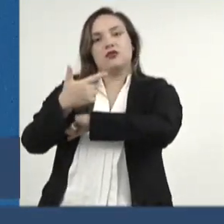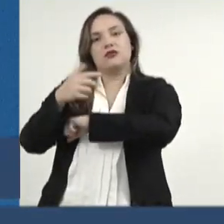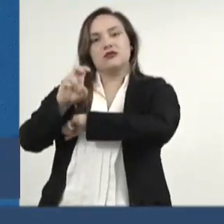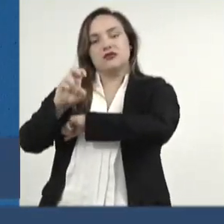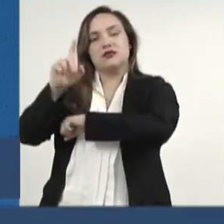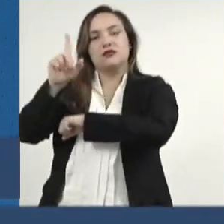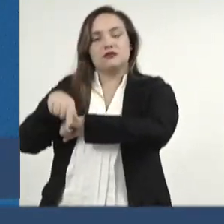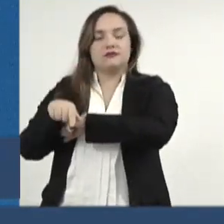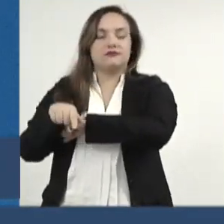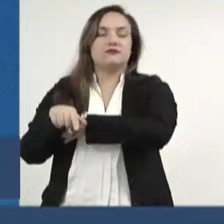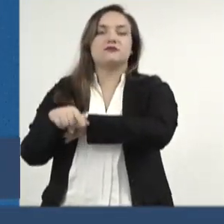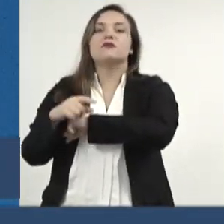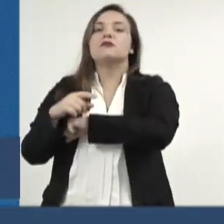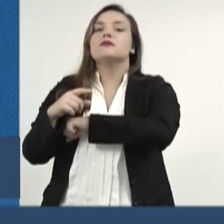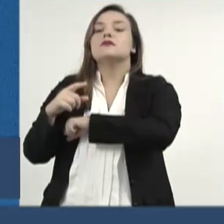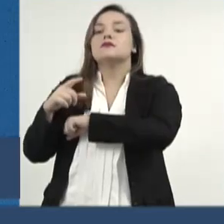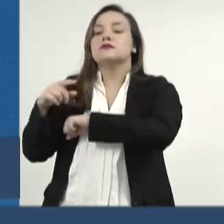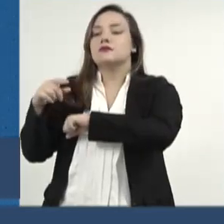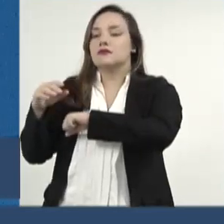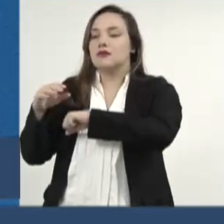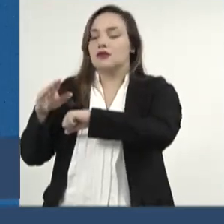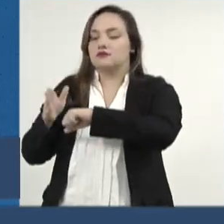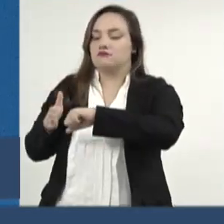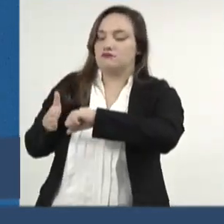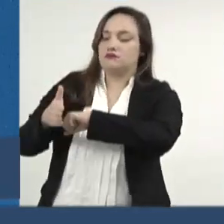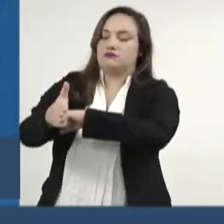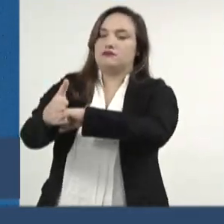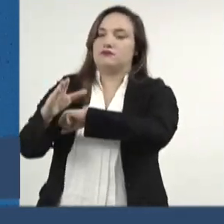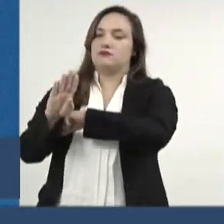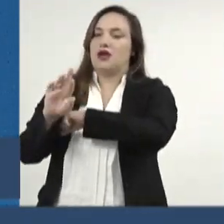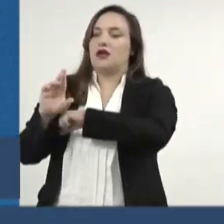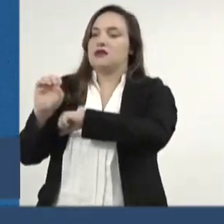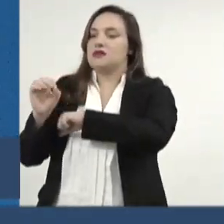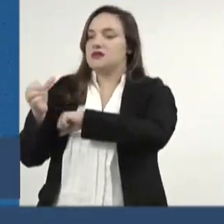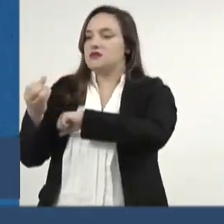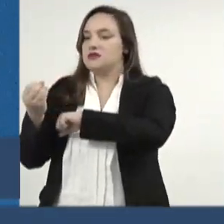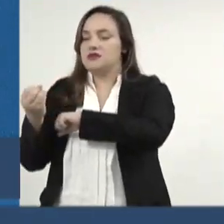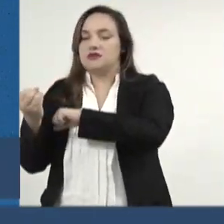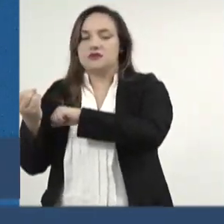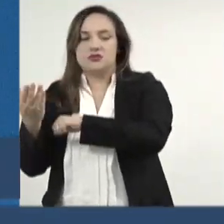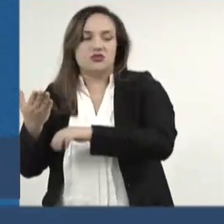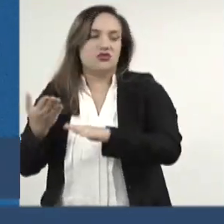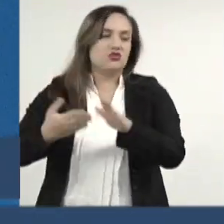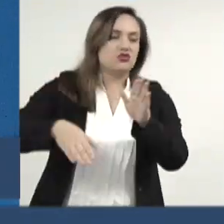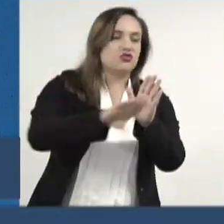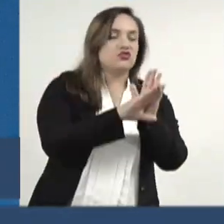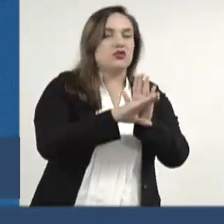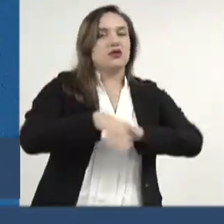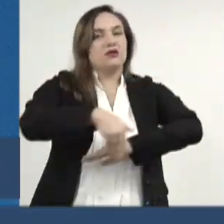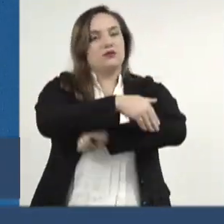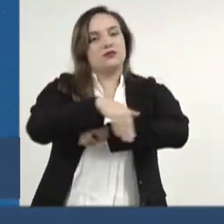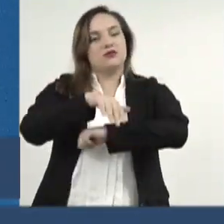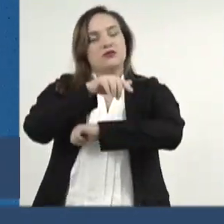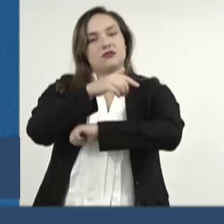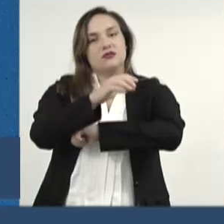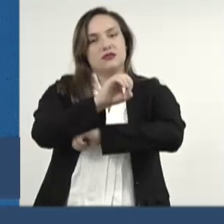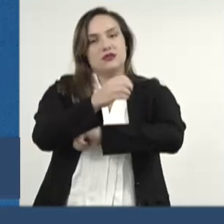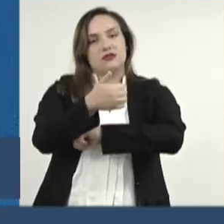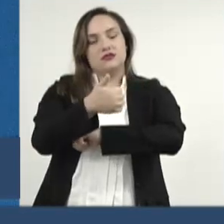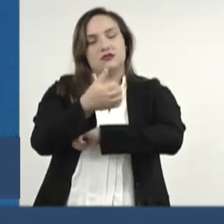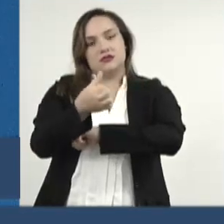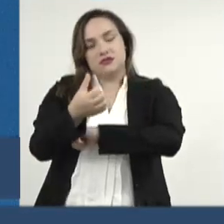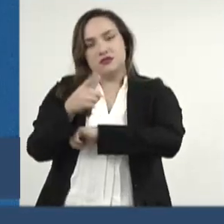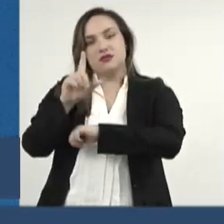que interliga a BR-060 até a rodovia MS-306, município de Chapadão do Sul. É um